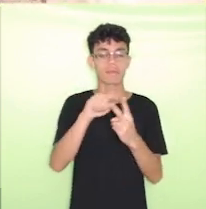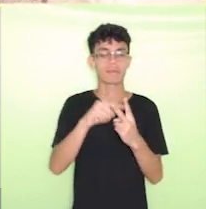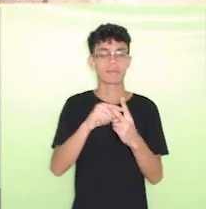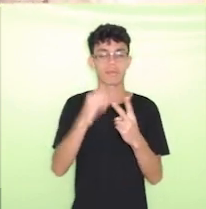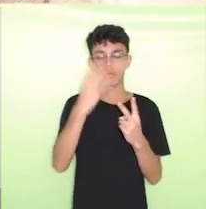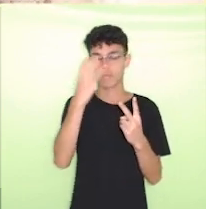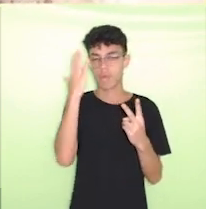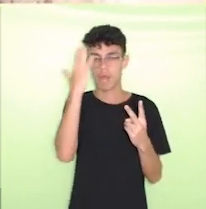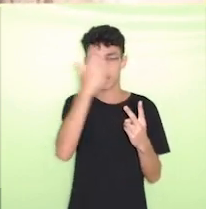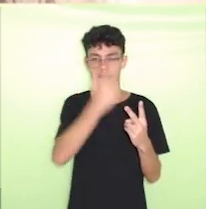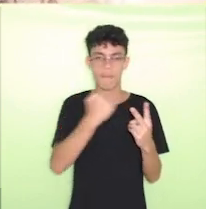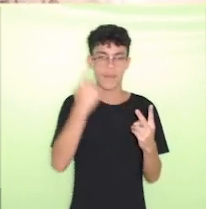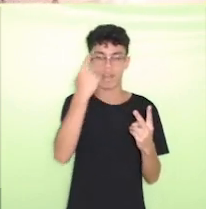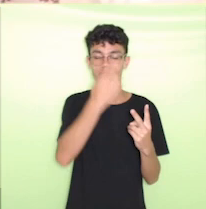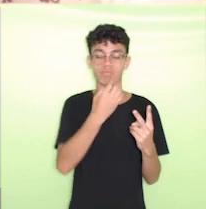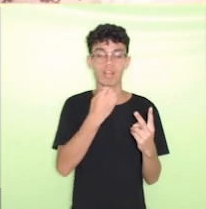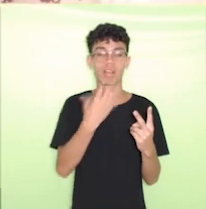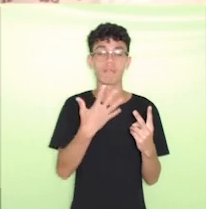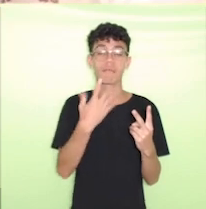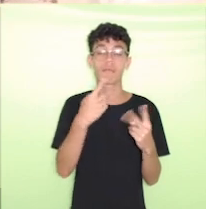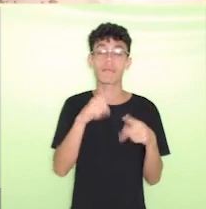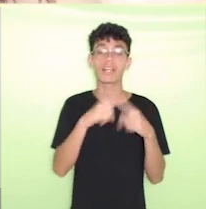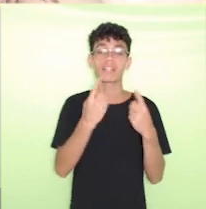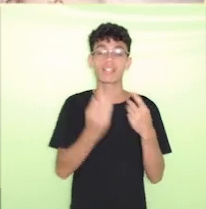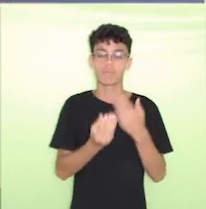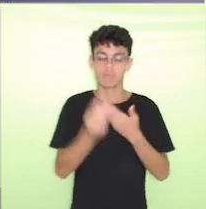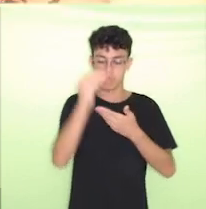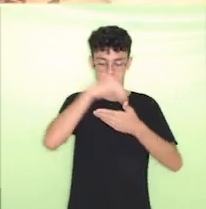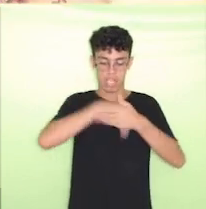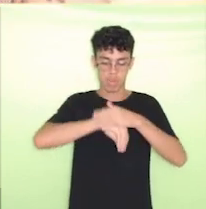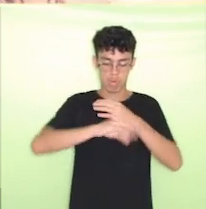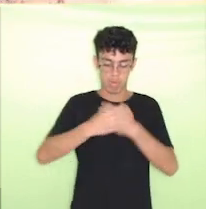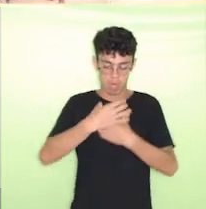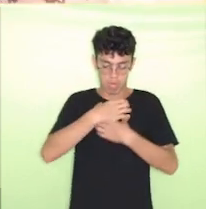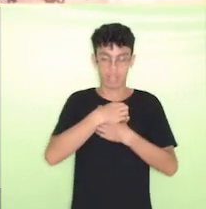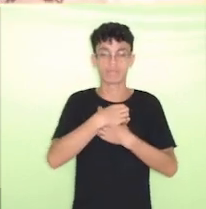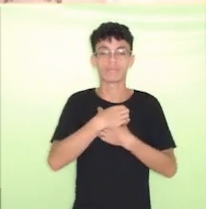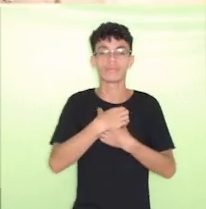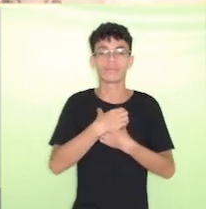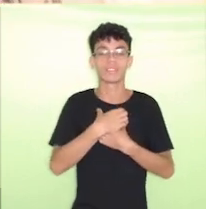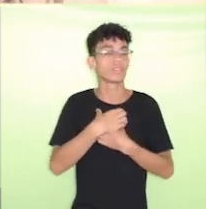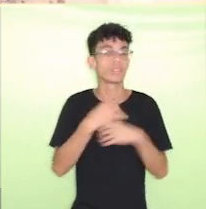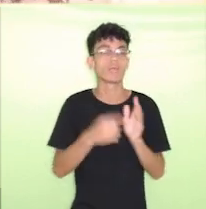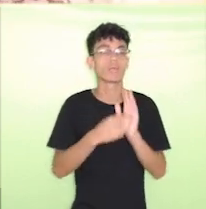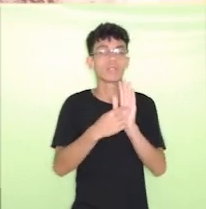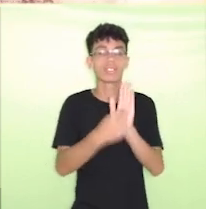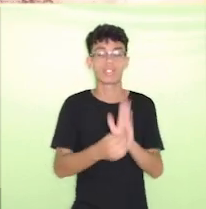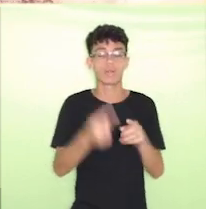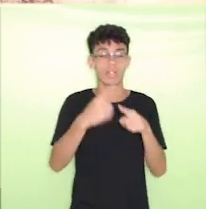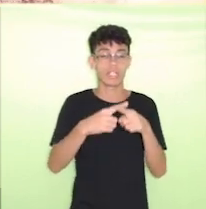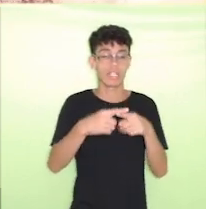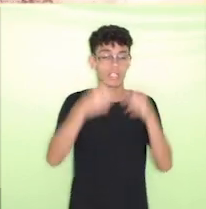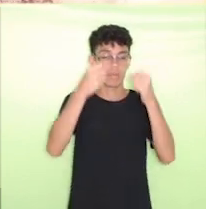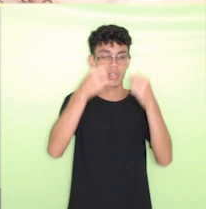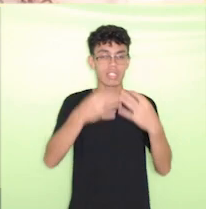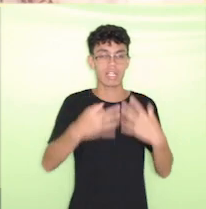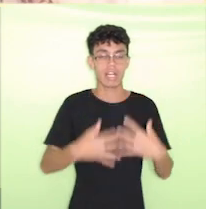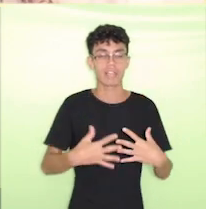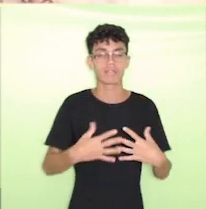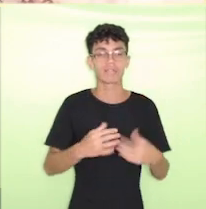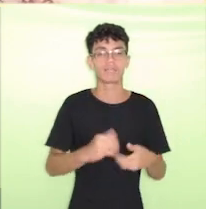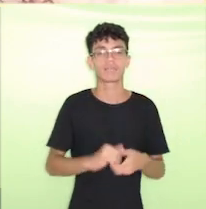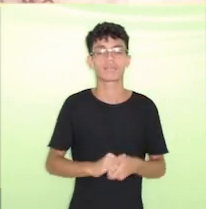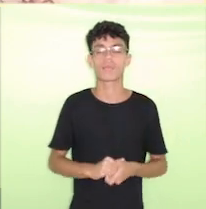aparências. Mas foi preciso que a forma exterior não se mostrasse muito atraente, porque elas explicaram. A